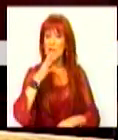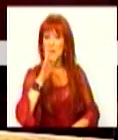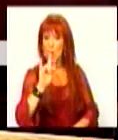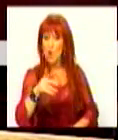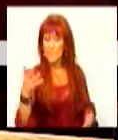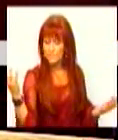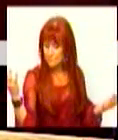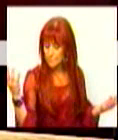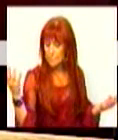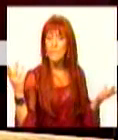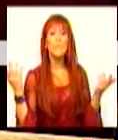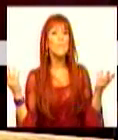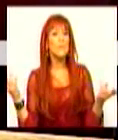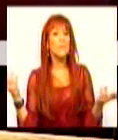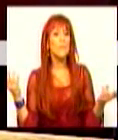dizer que